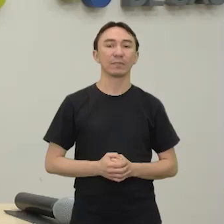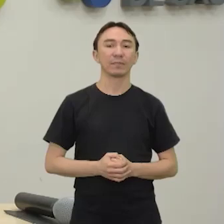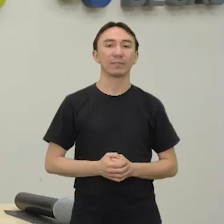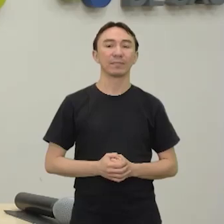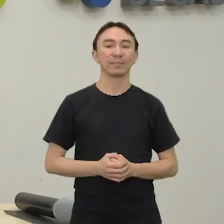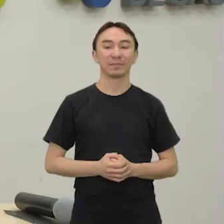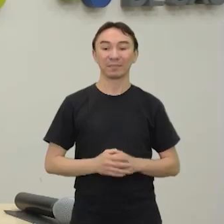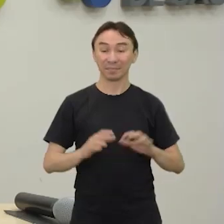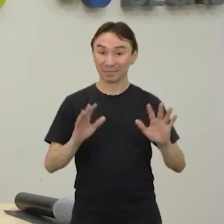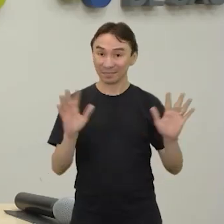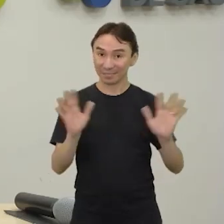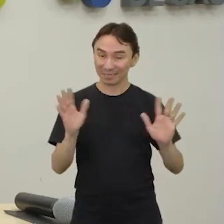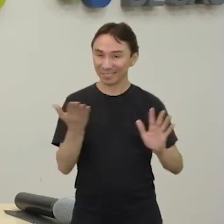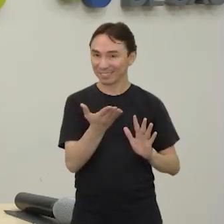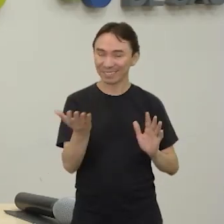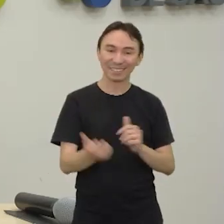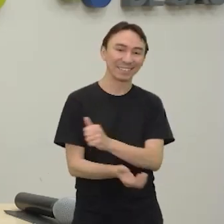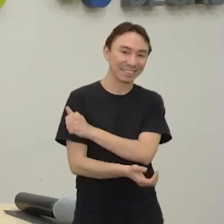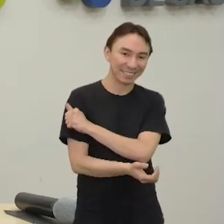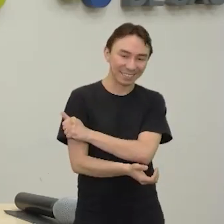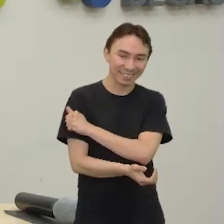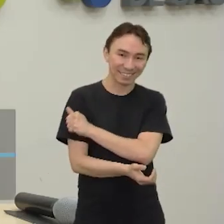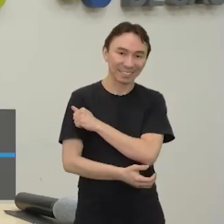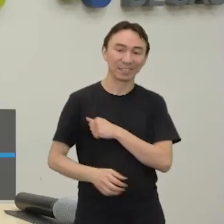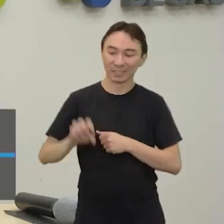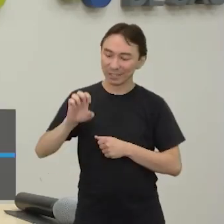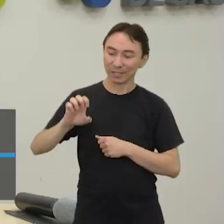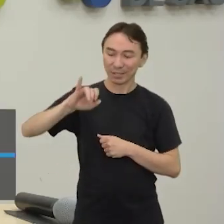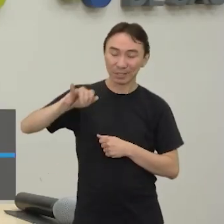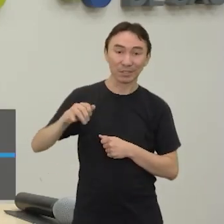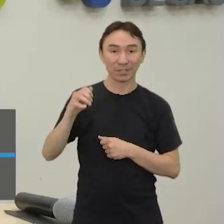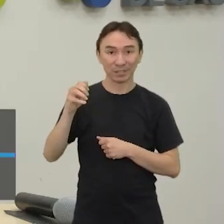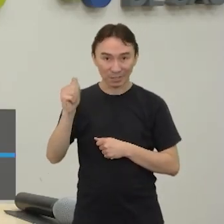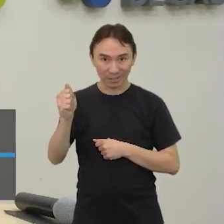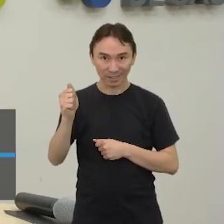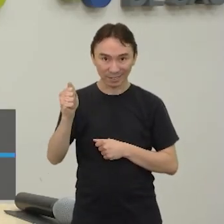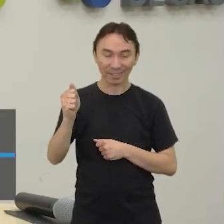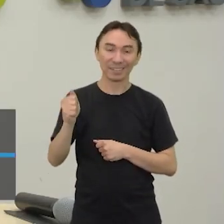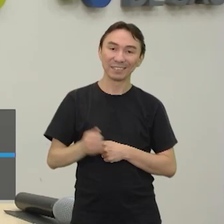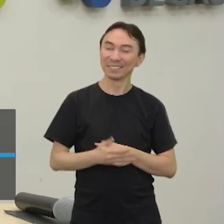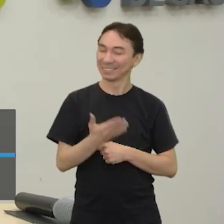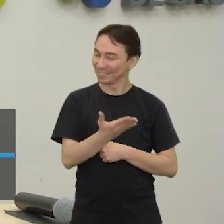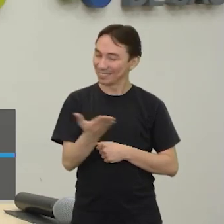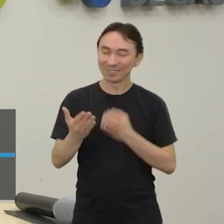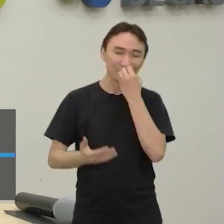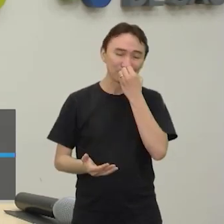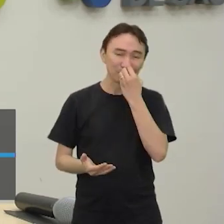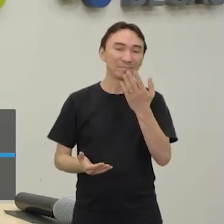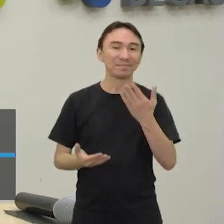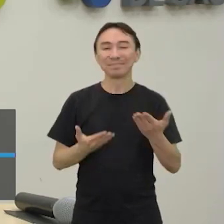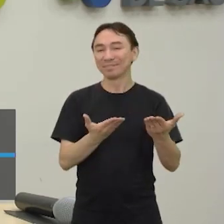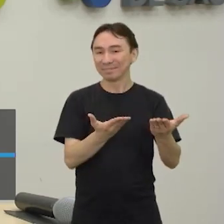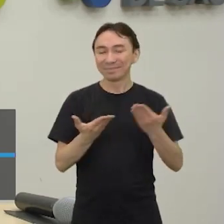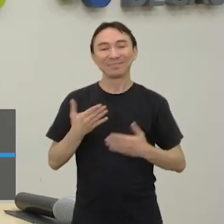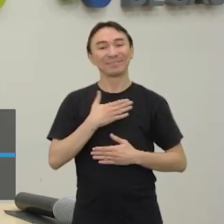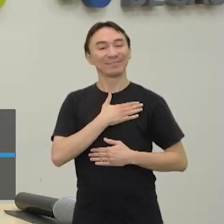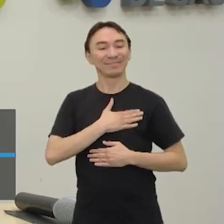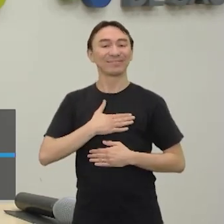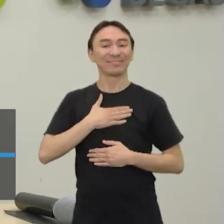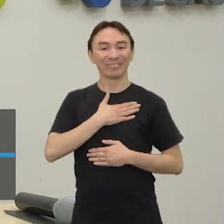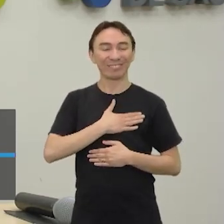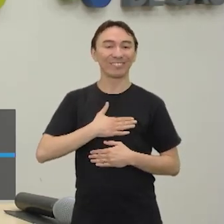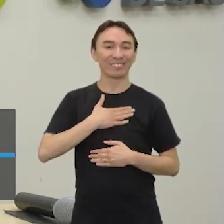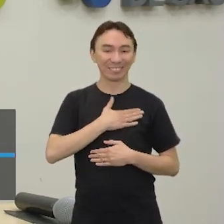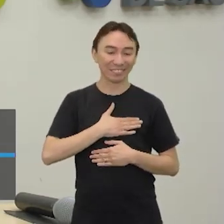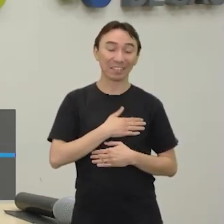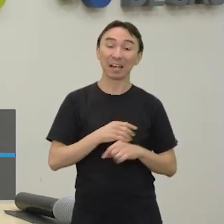Olá, meu querido estudante do AJA, também conhecido como EJA. Sejam todos muito bem-vindos